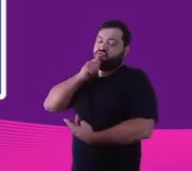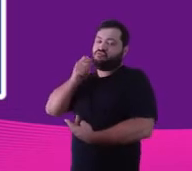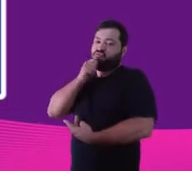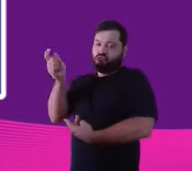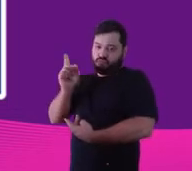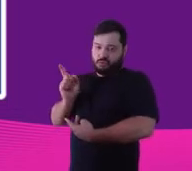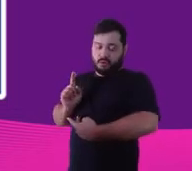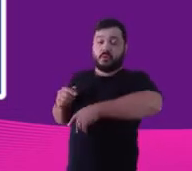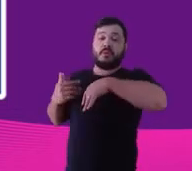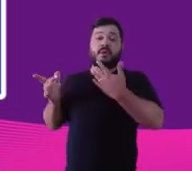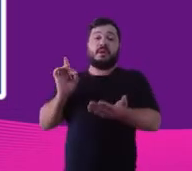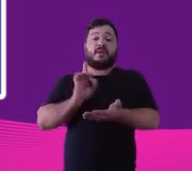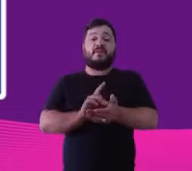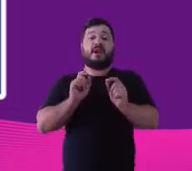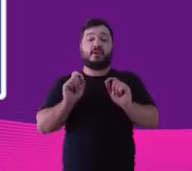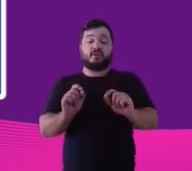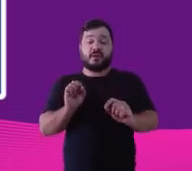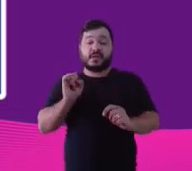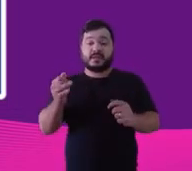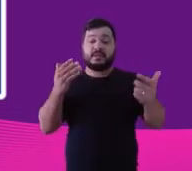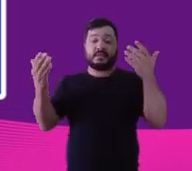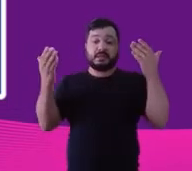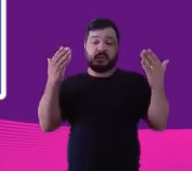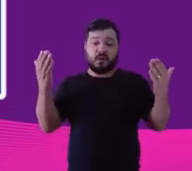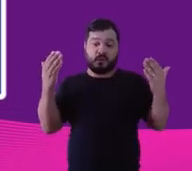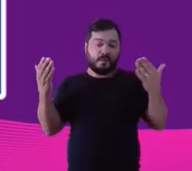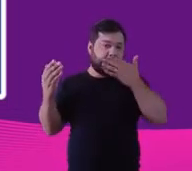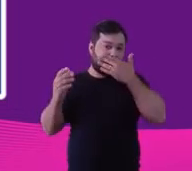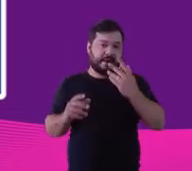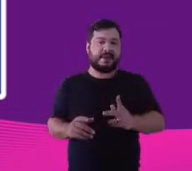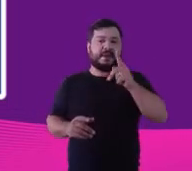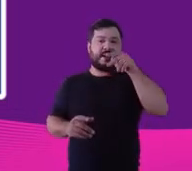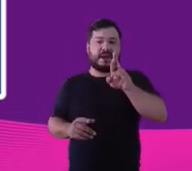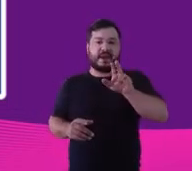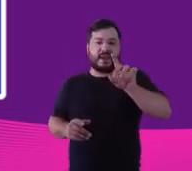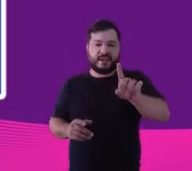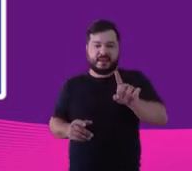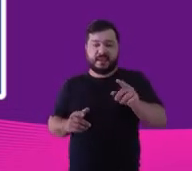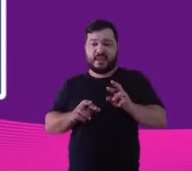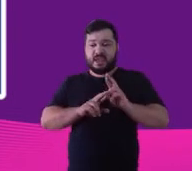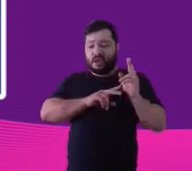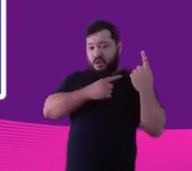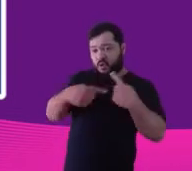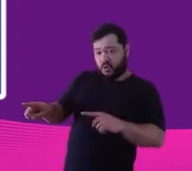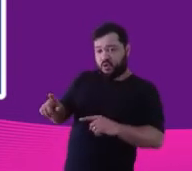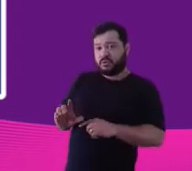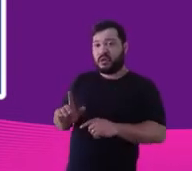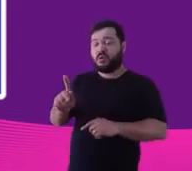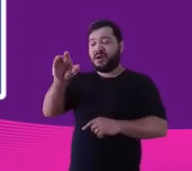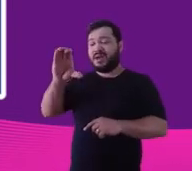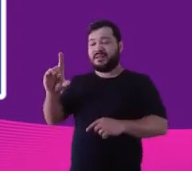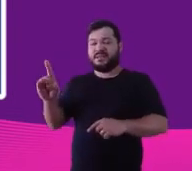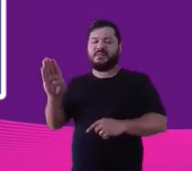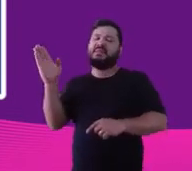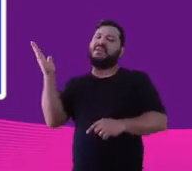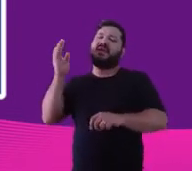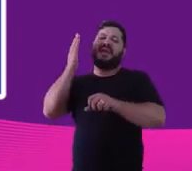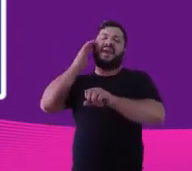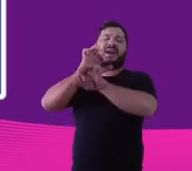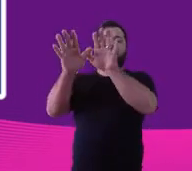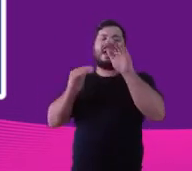na realidade a gente vê quando compara é o KR dia né contra o KC de uma clara superioridade